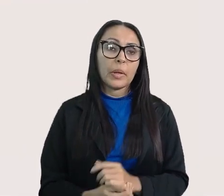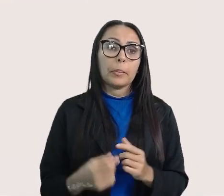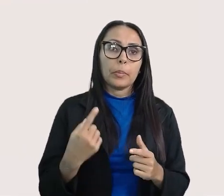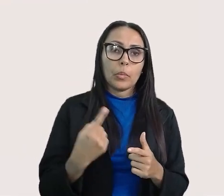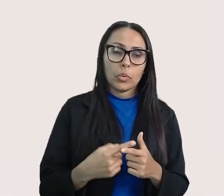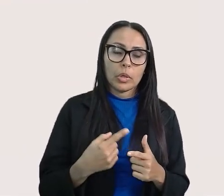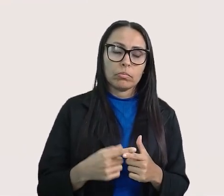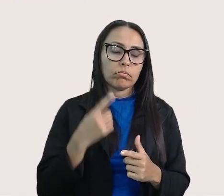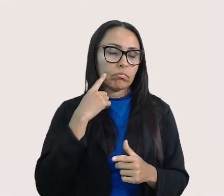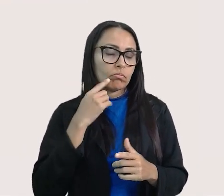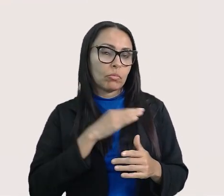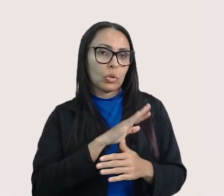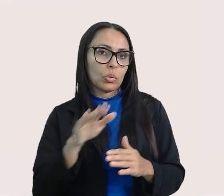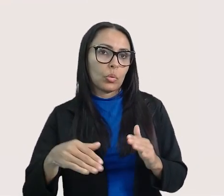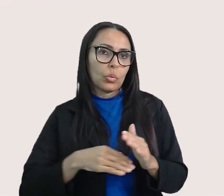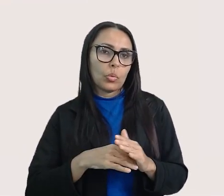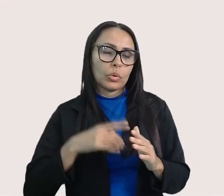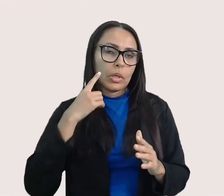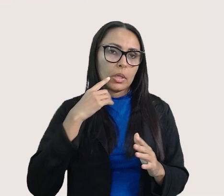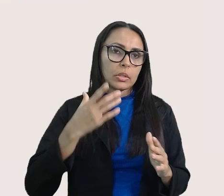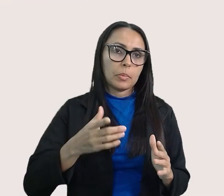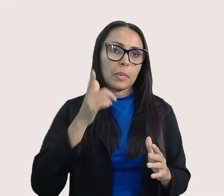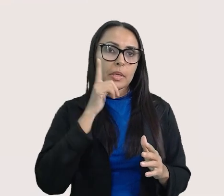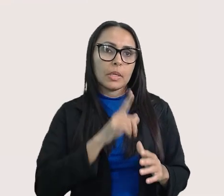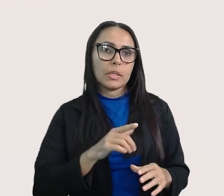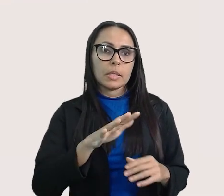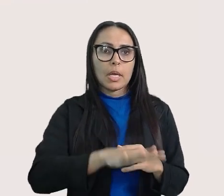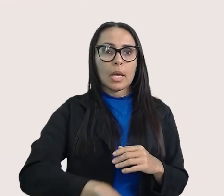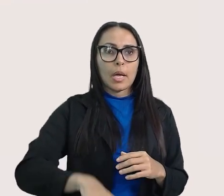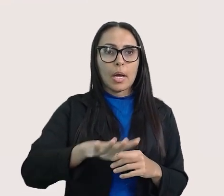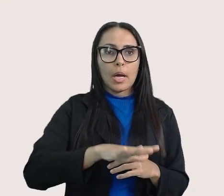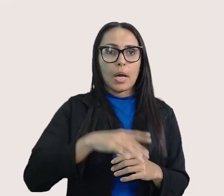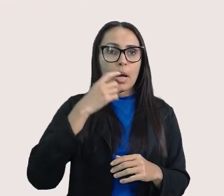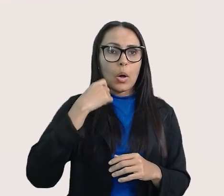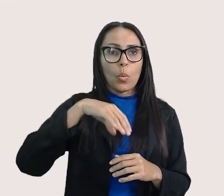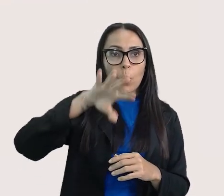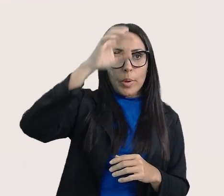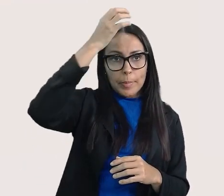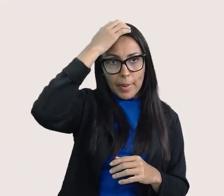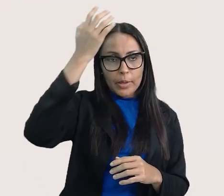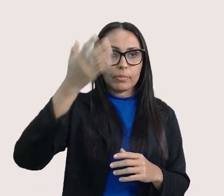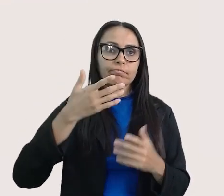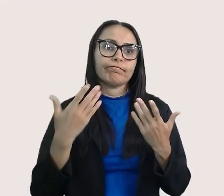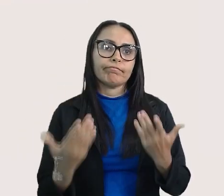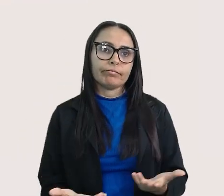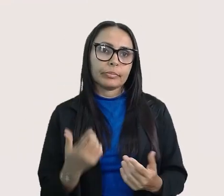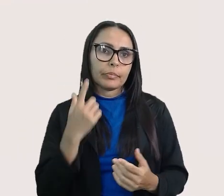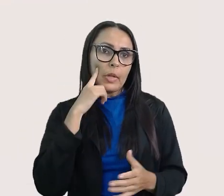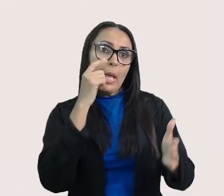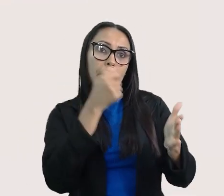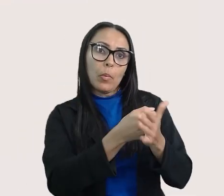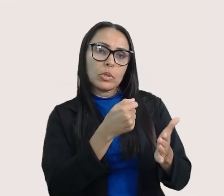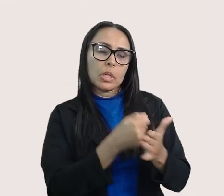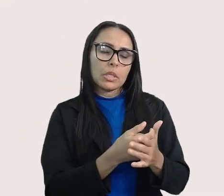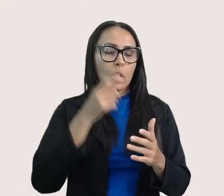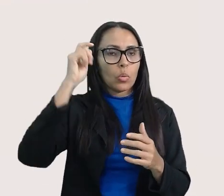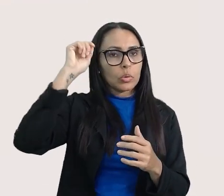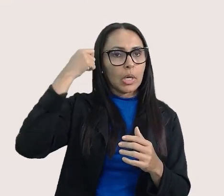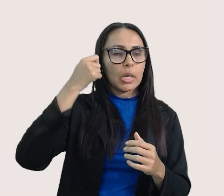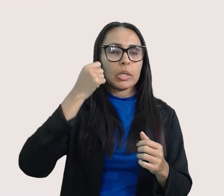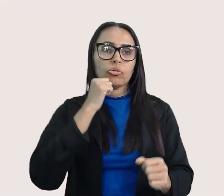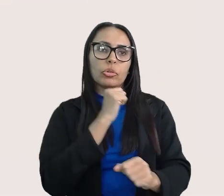porque todas as terras conquistadas pertenciam ao império na letra B imposição da escravidão por